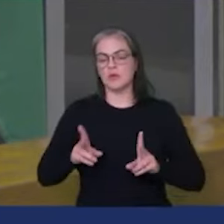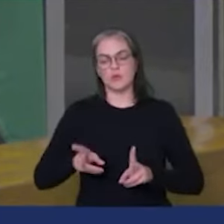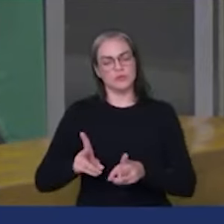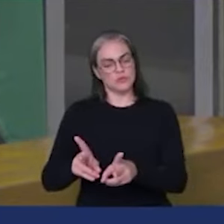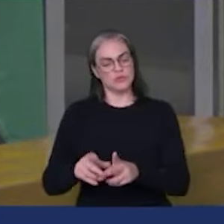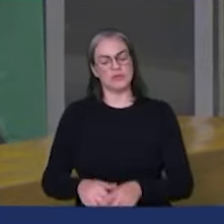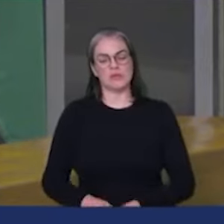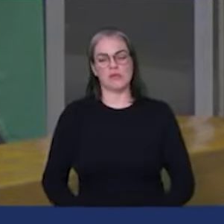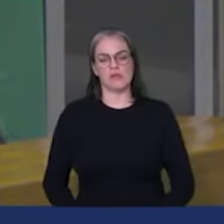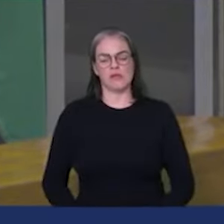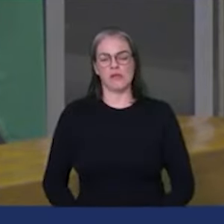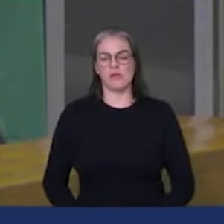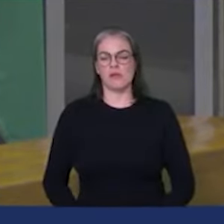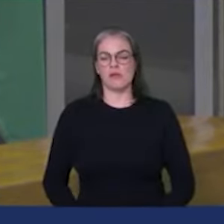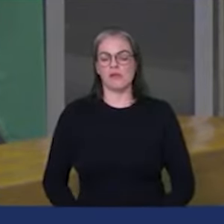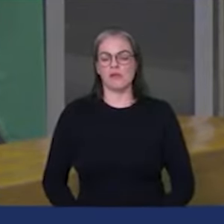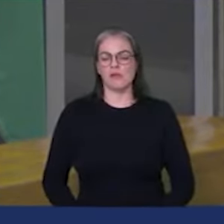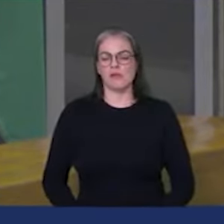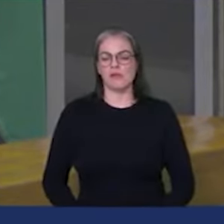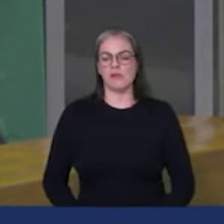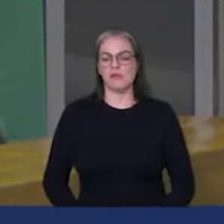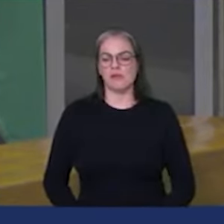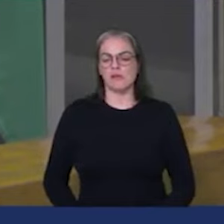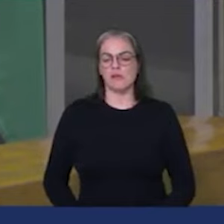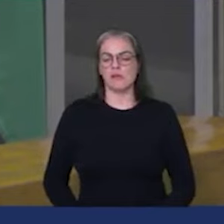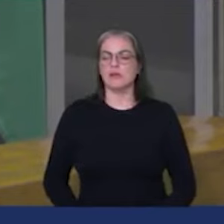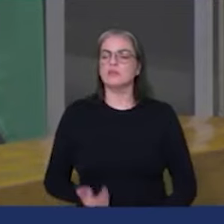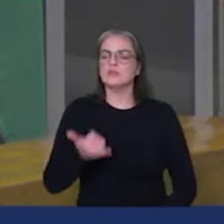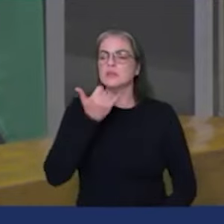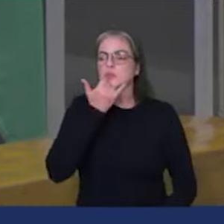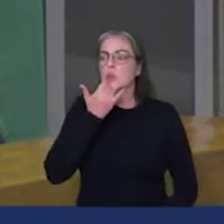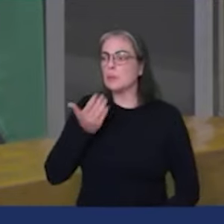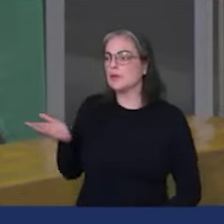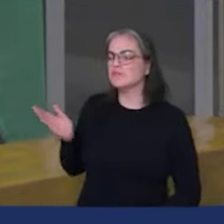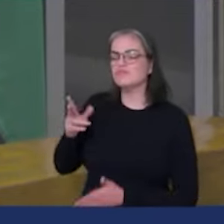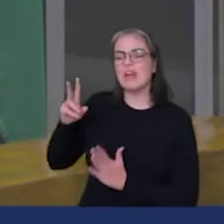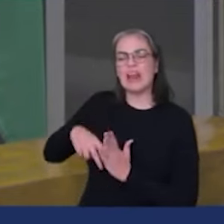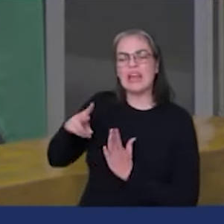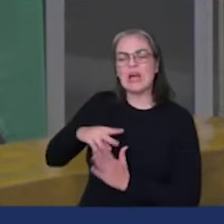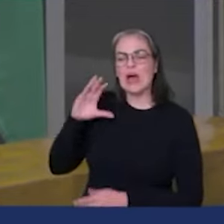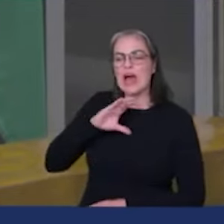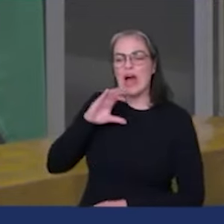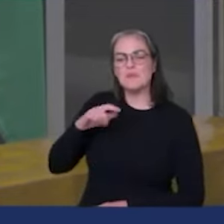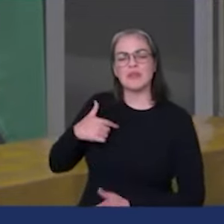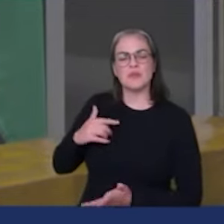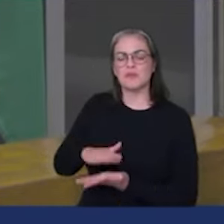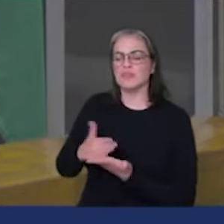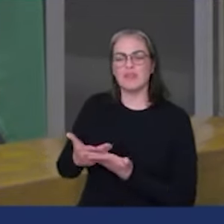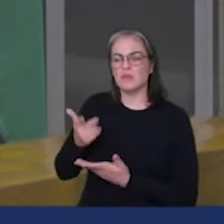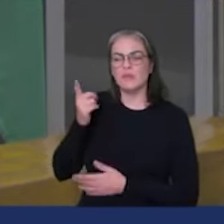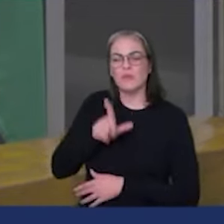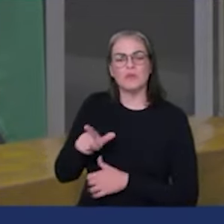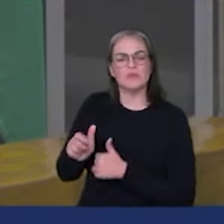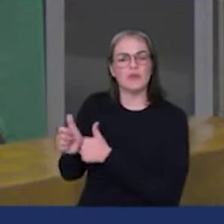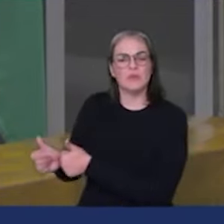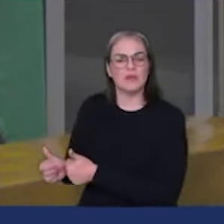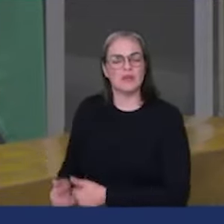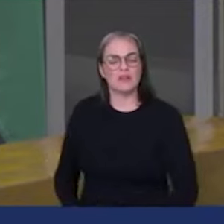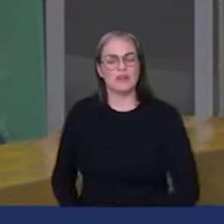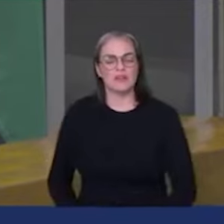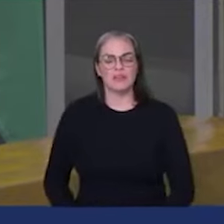neurodiversidade. Neurodiversidade também é importante, pois na maioria dos casos, pessoas com TDAH também apresentam outros transtornos associados, que